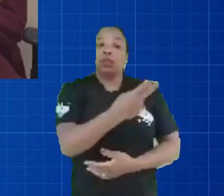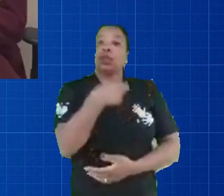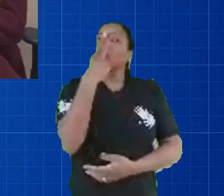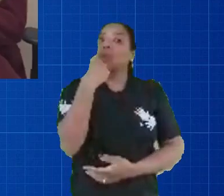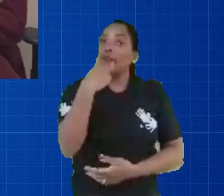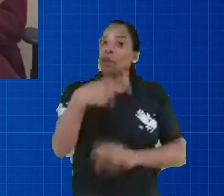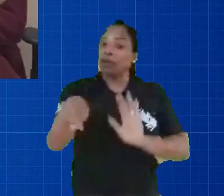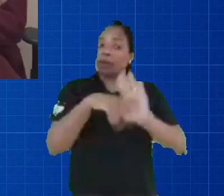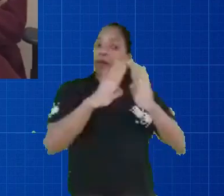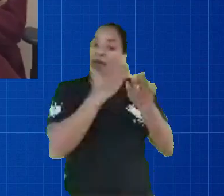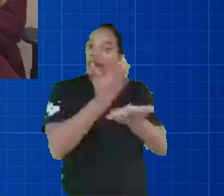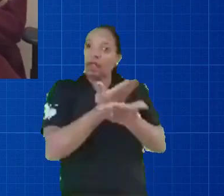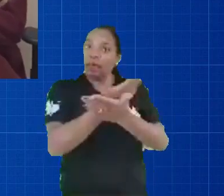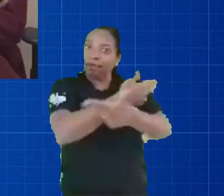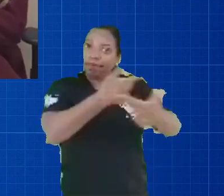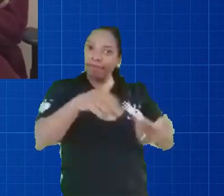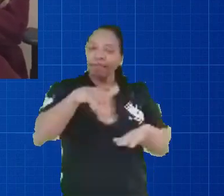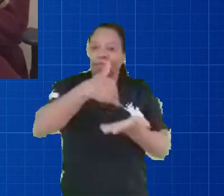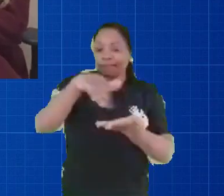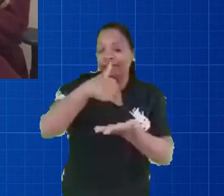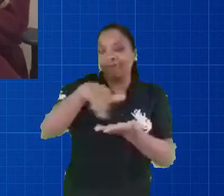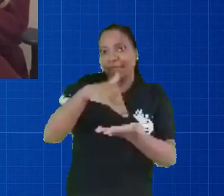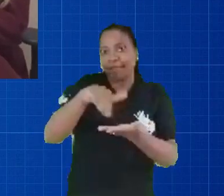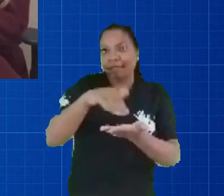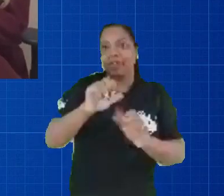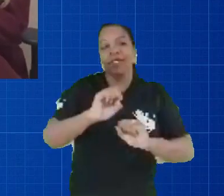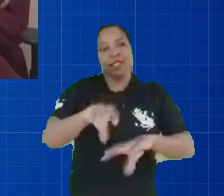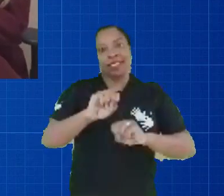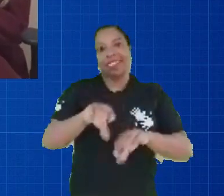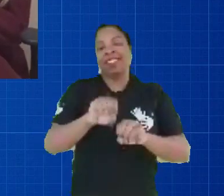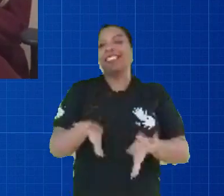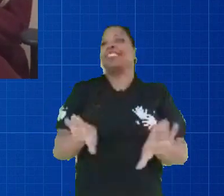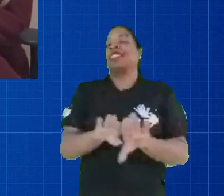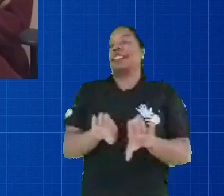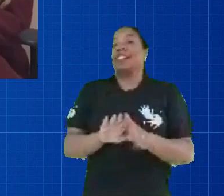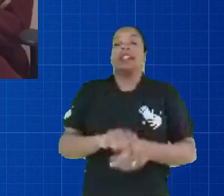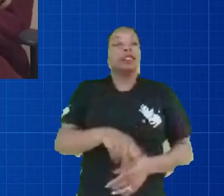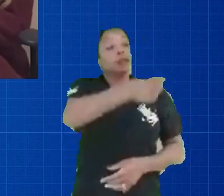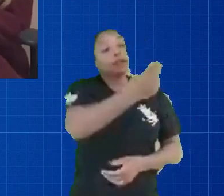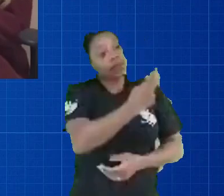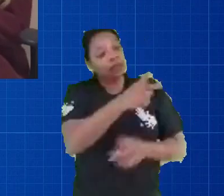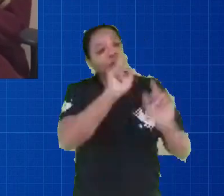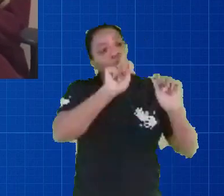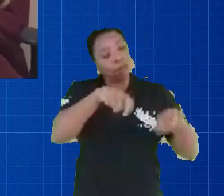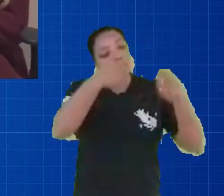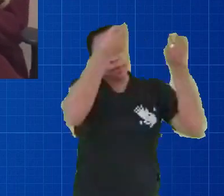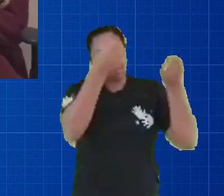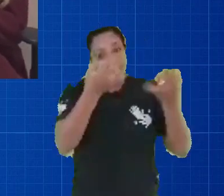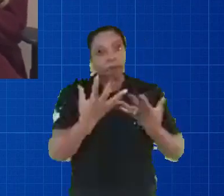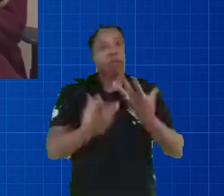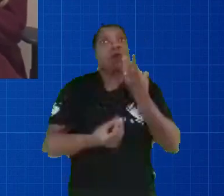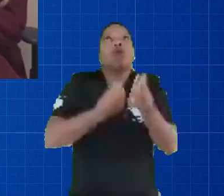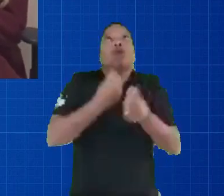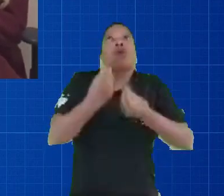Escolar. Eu gostaria que vocês conversassem e contassem para a gente um pouco qual é a função de vocês, qual é o trabalho que